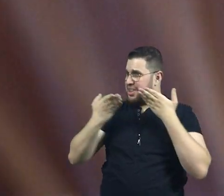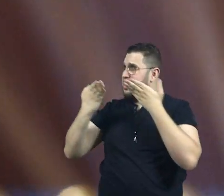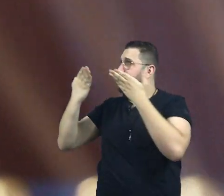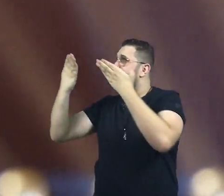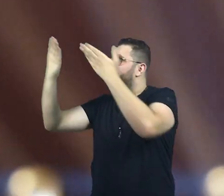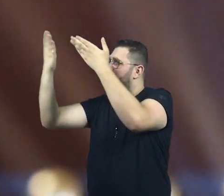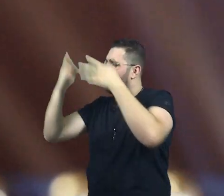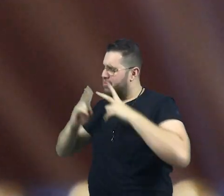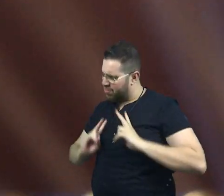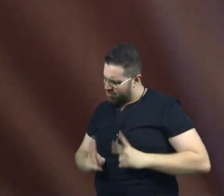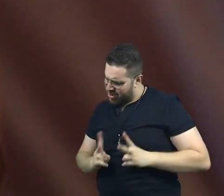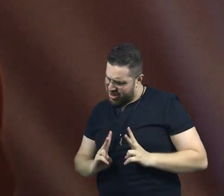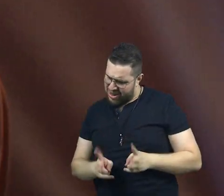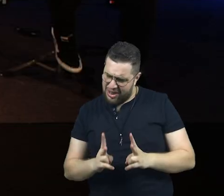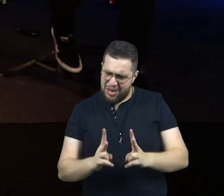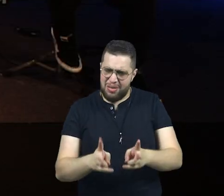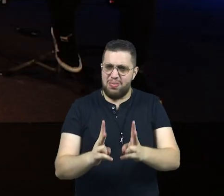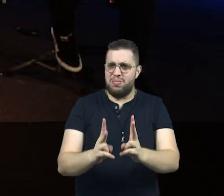poder para sempre.